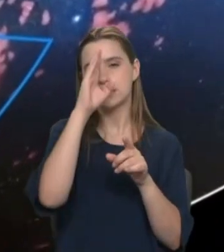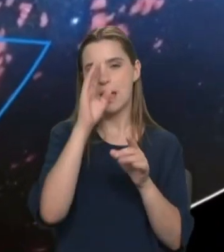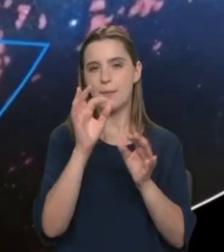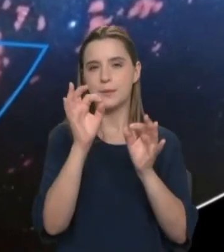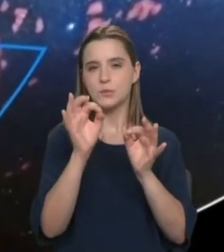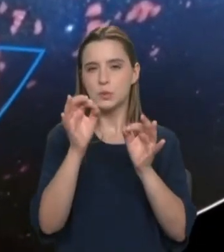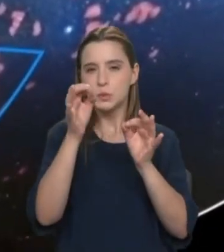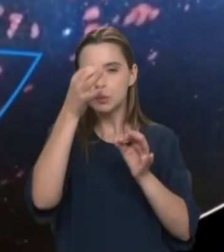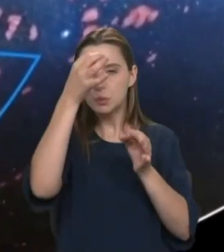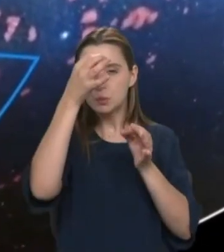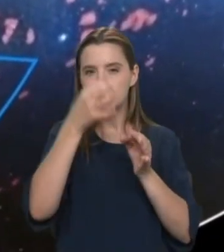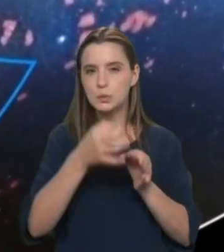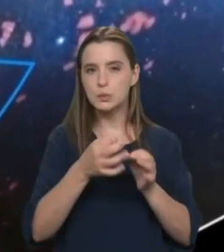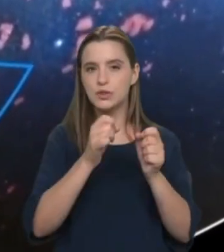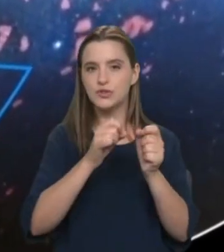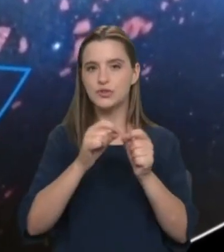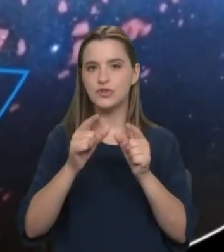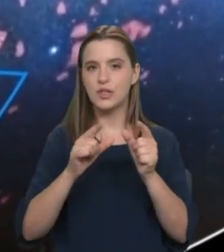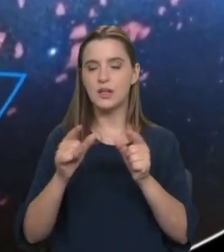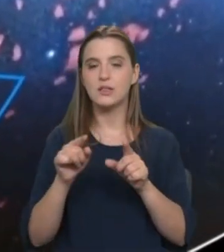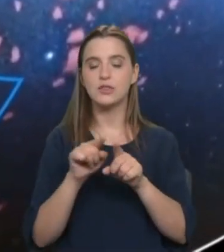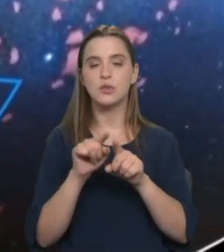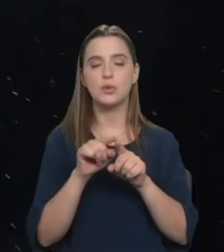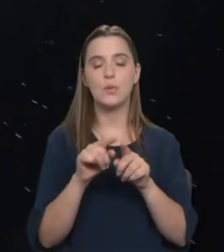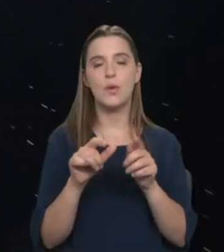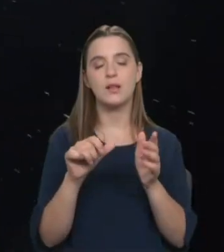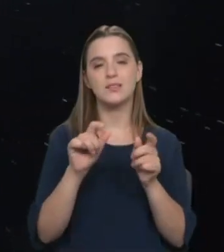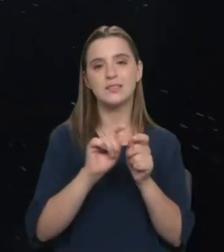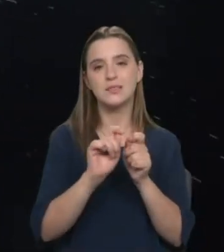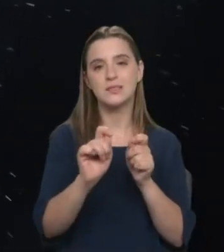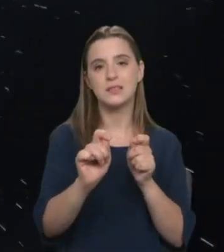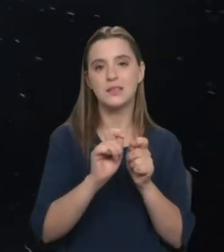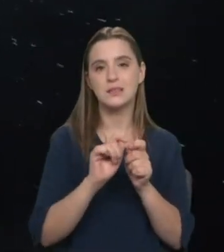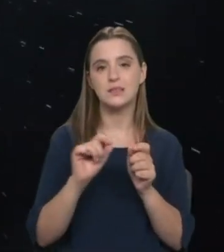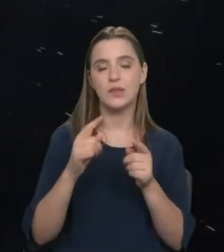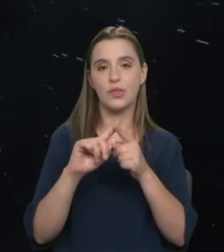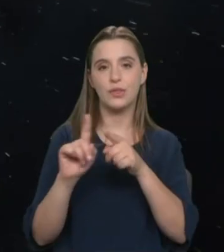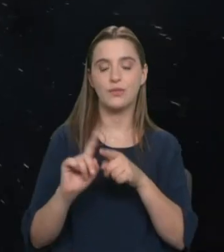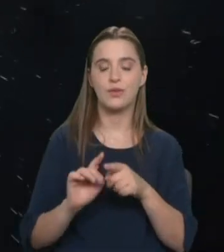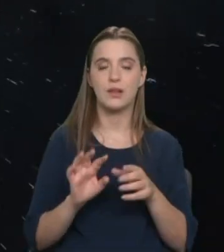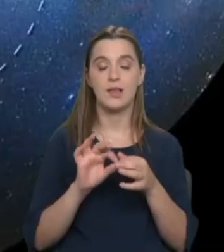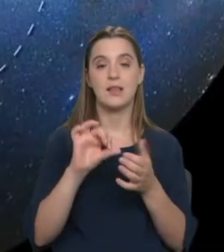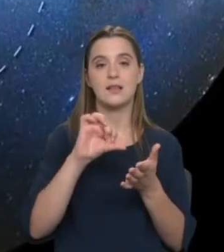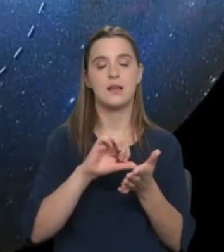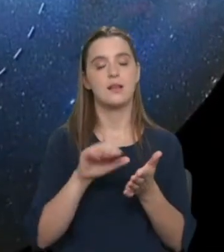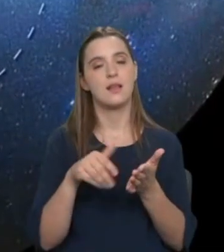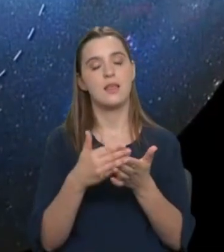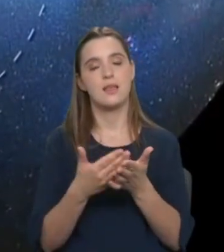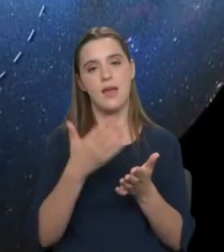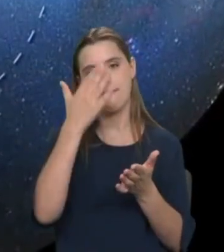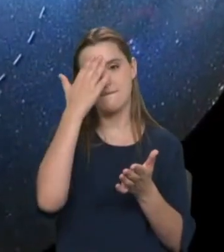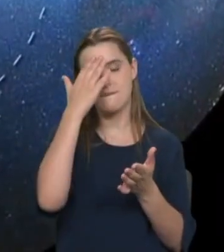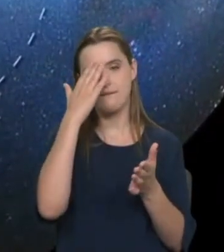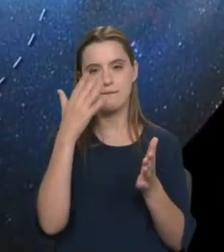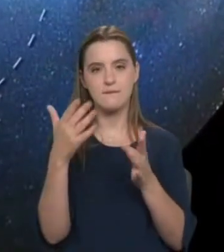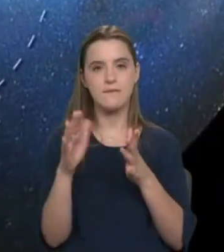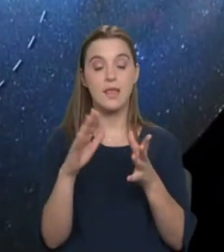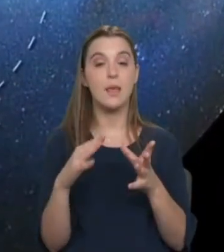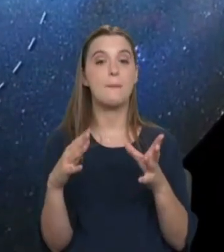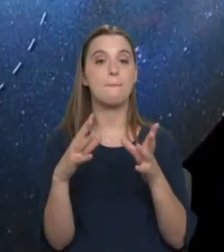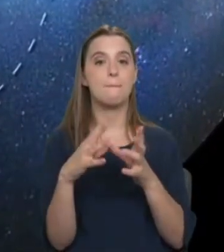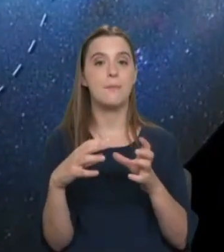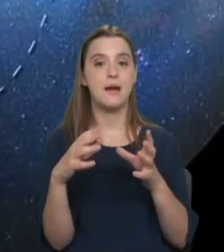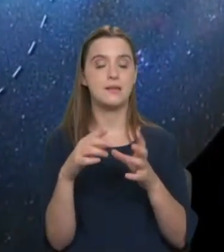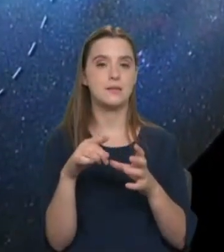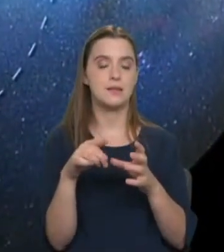estrelas que estão a diferentes distâncias do centro da nossa galáxia, conseguimos então ter uma melhor estimativa daquilo que é a massa da nossa própria